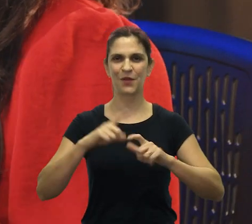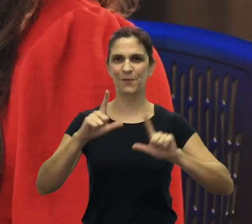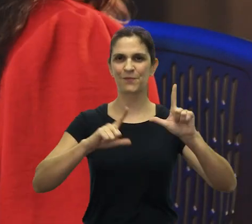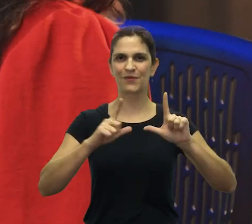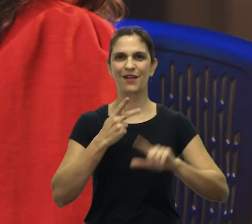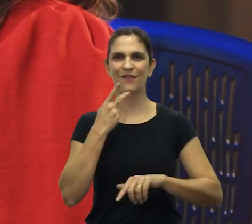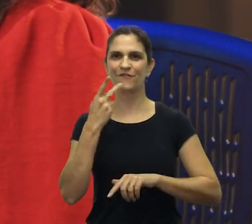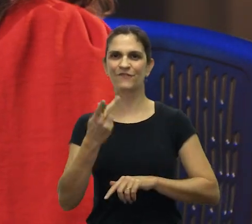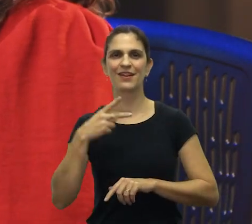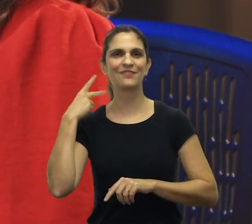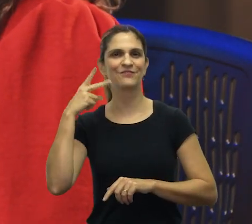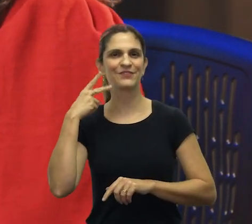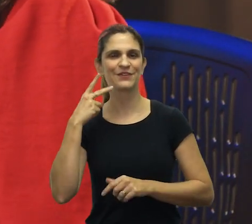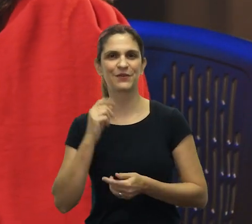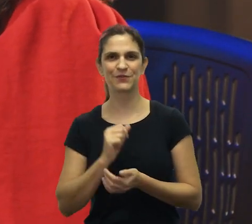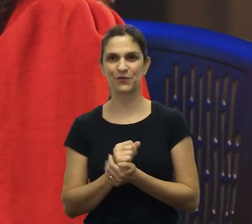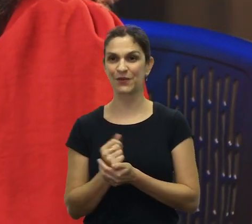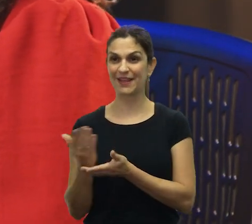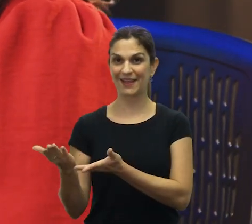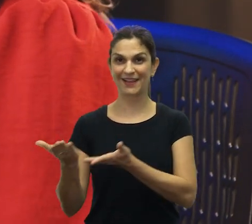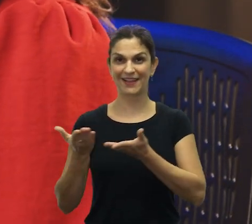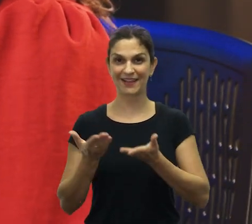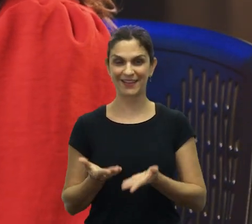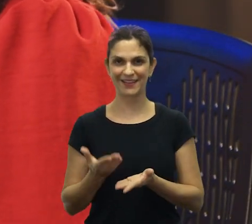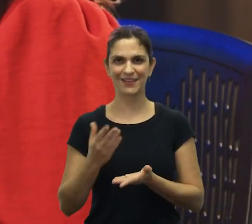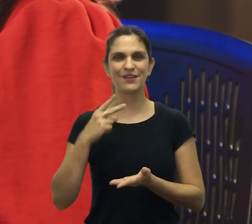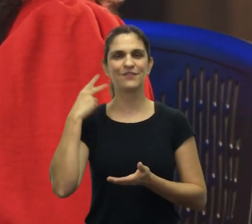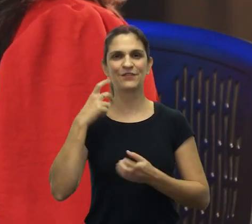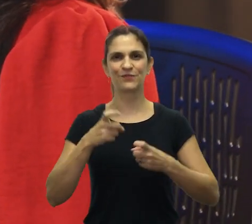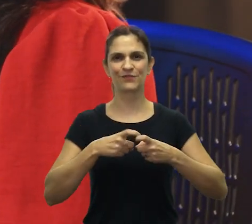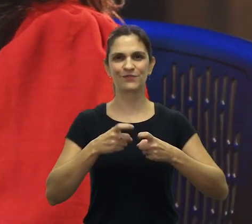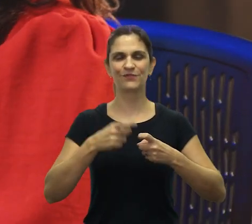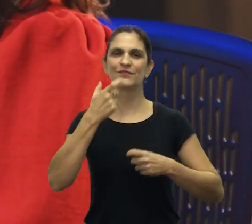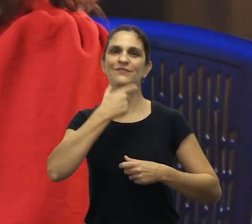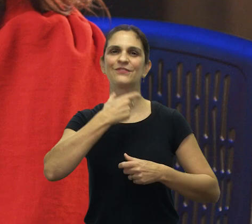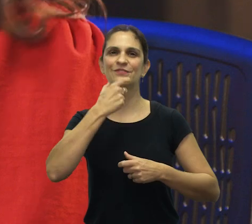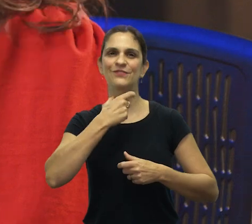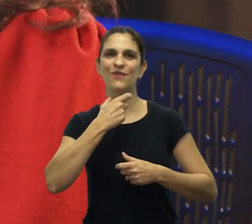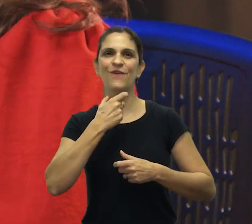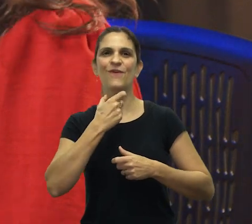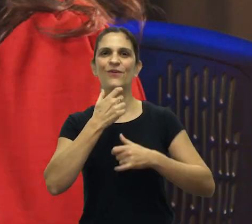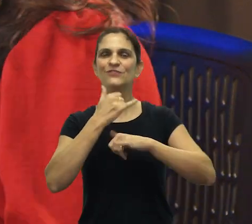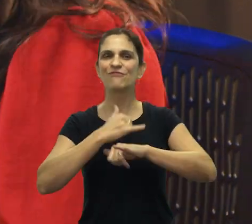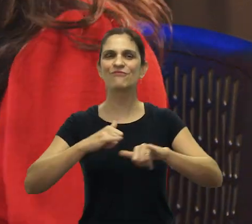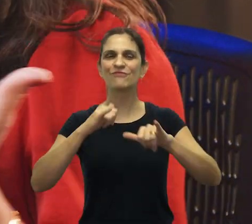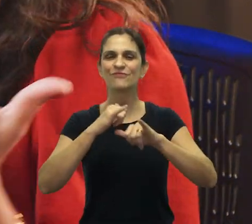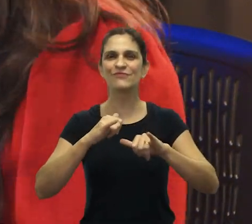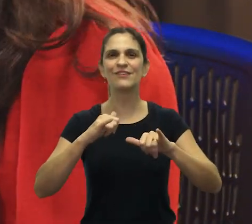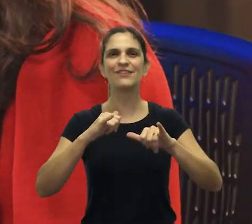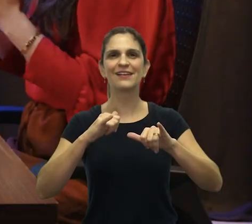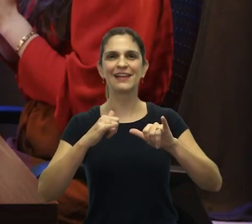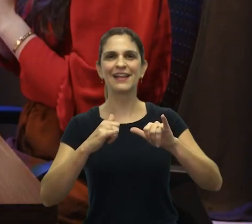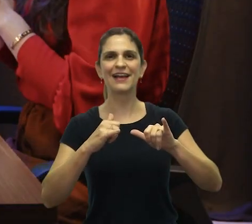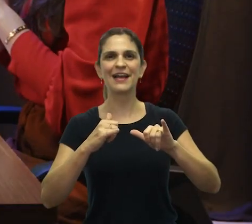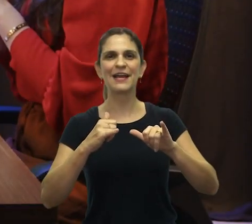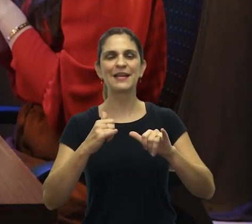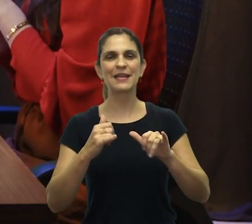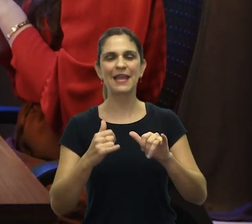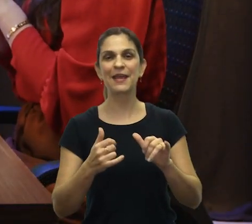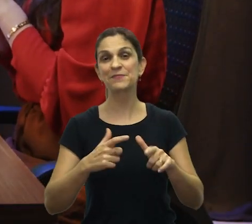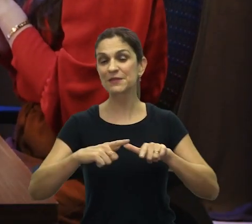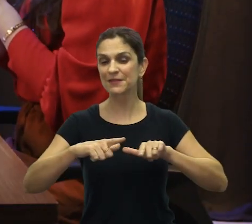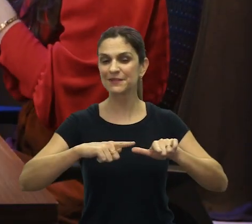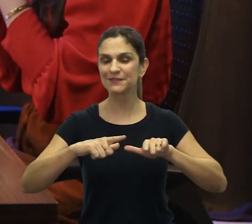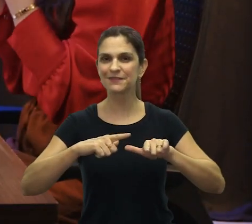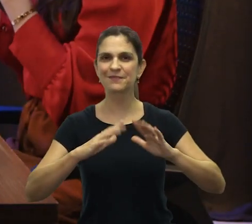Voltamos com Fala Vereador. Eu estou aqui com o vereador Dr. Vitor Rocha, que veio trazer esse lindo trabalho da Casa Rosa